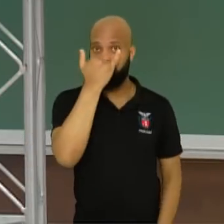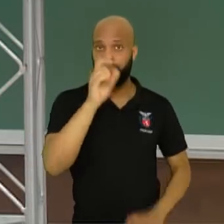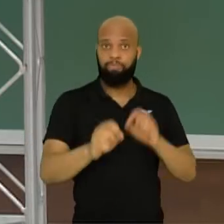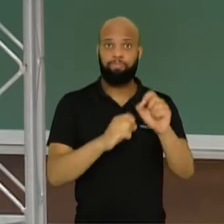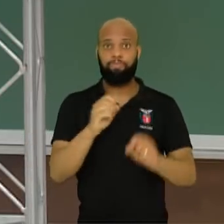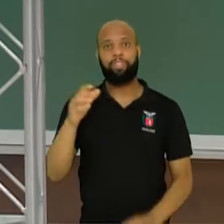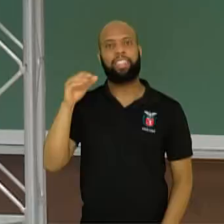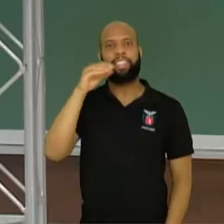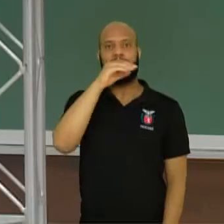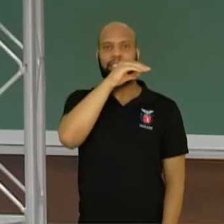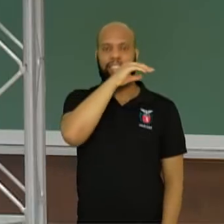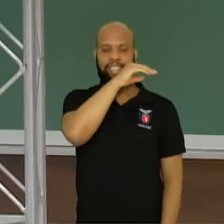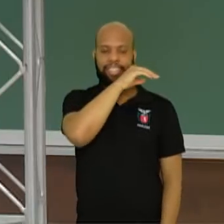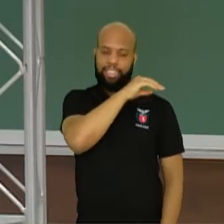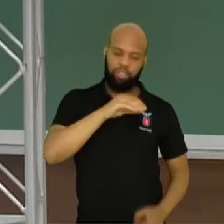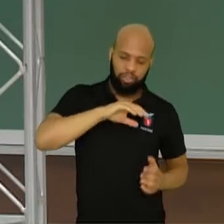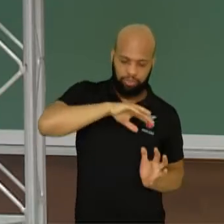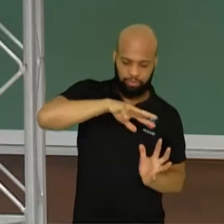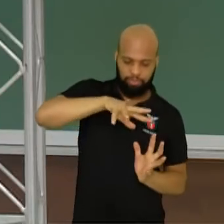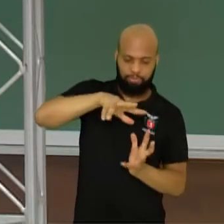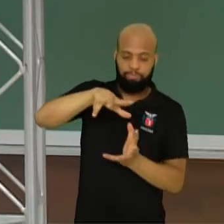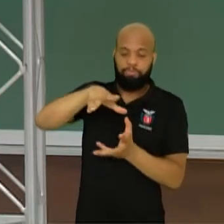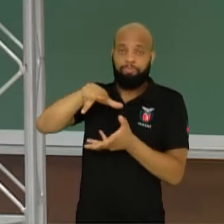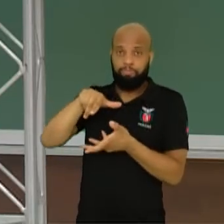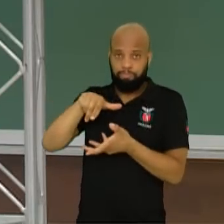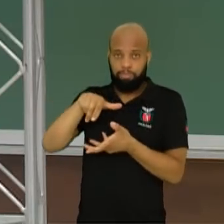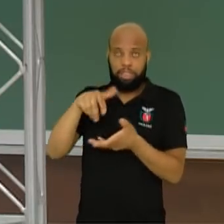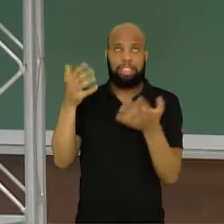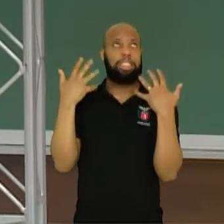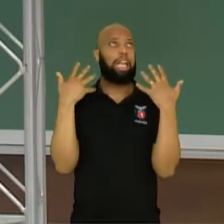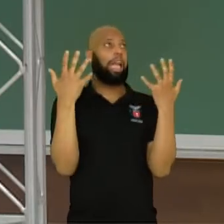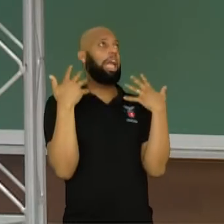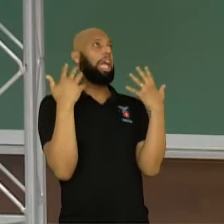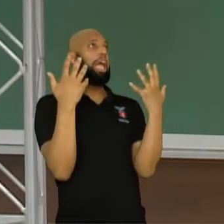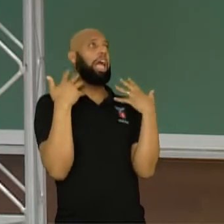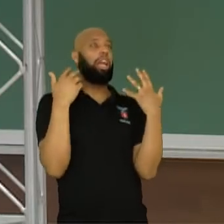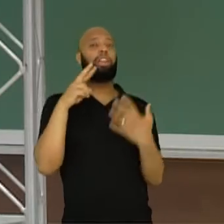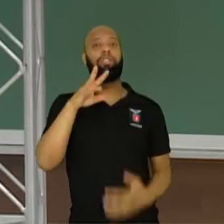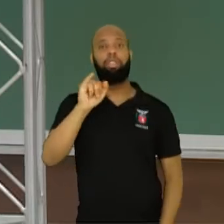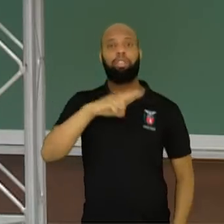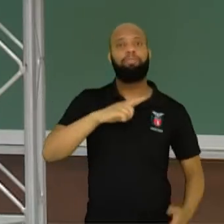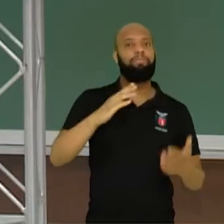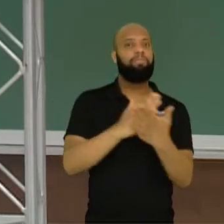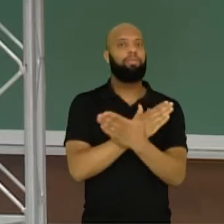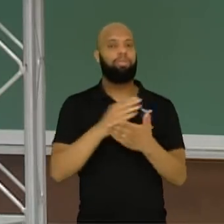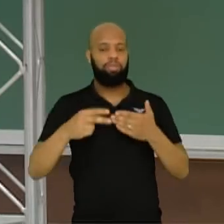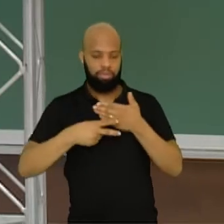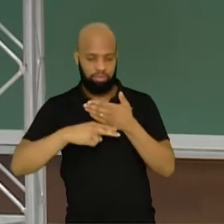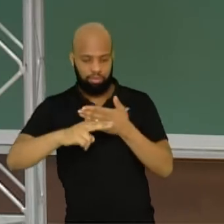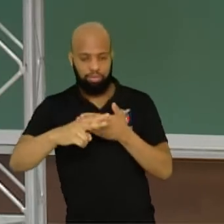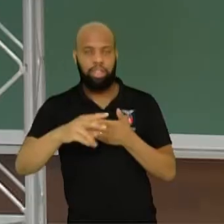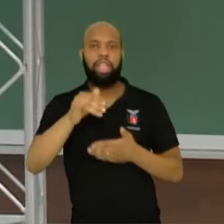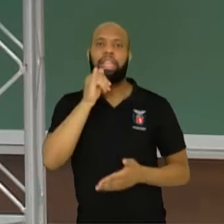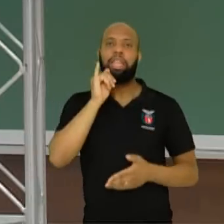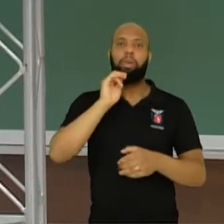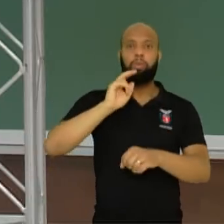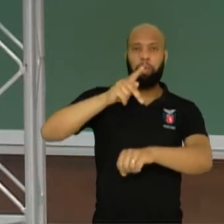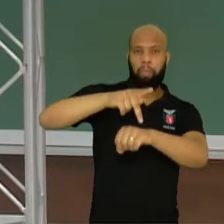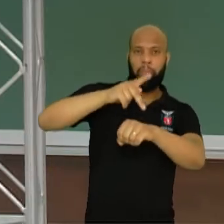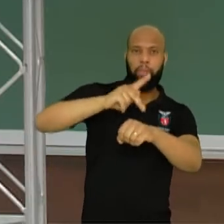aquecimento global. Fica mais quente, mais calor. Eu vou ter alguns efeitos. Derretimento das